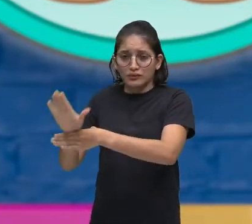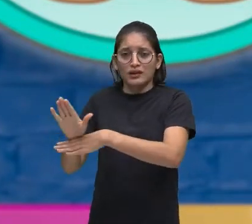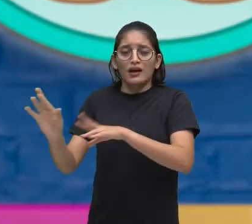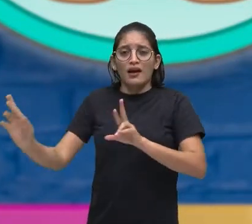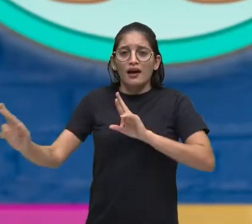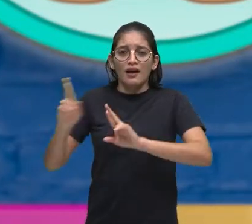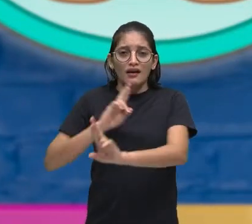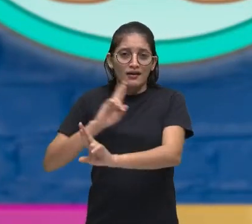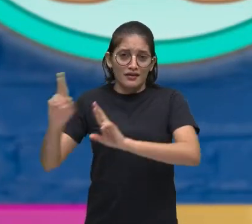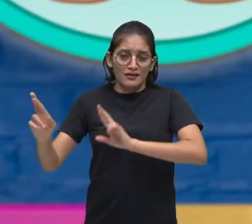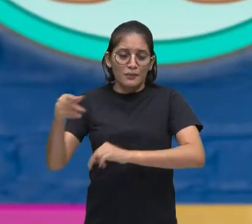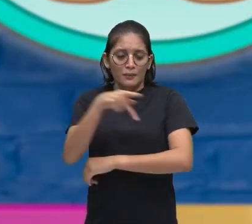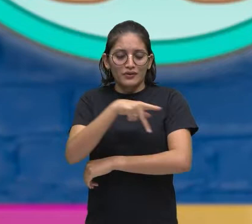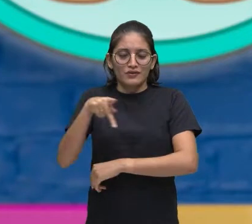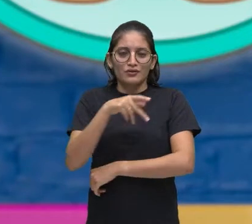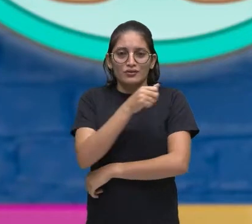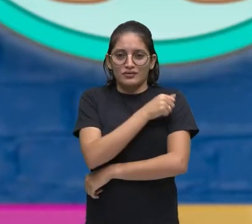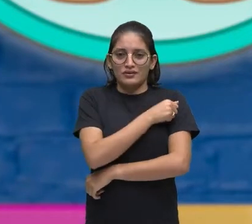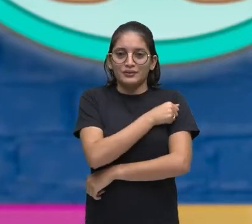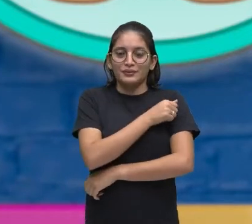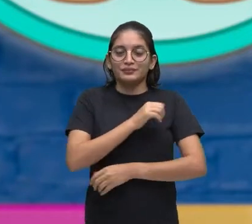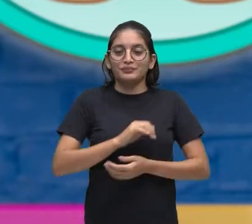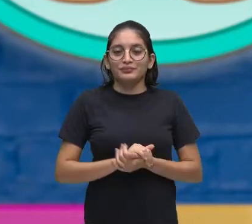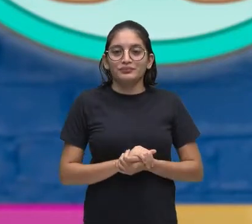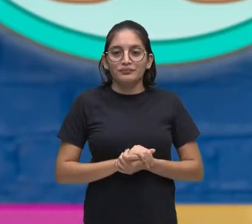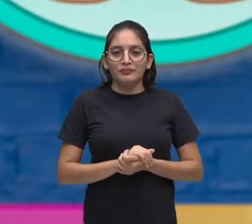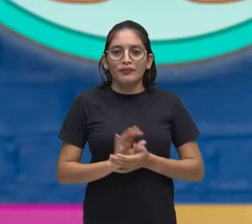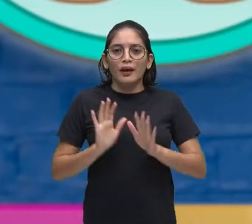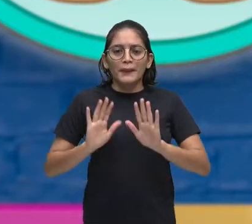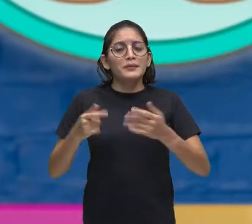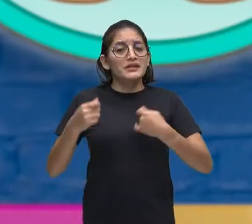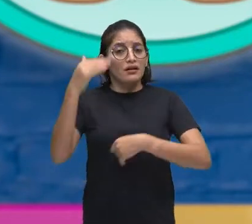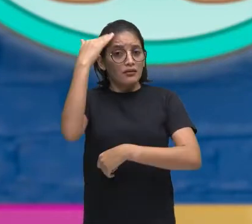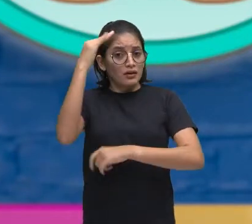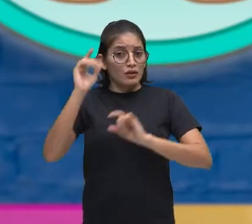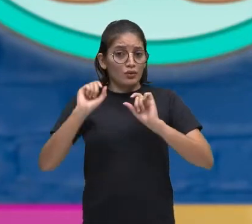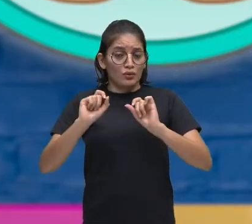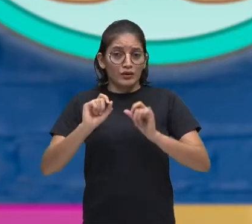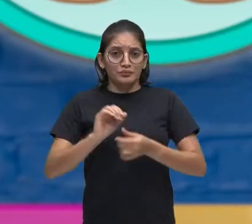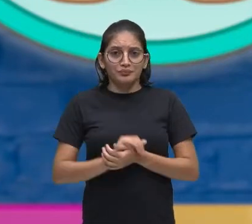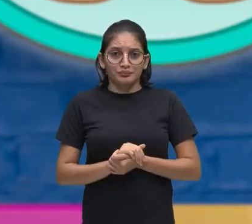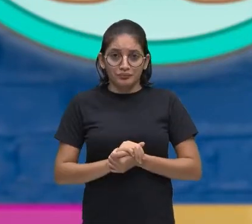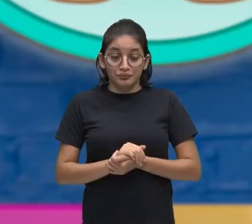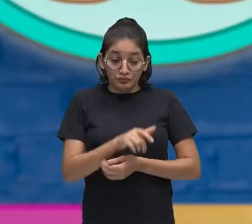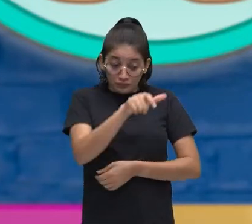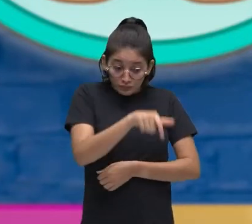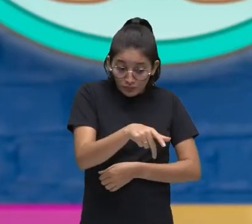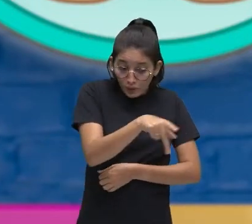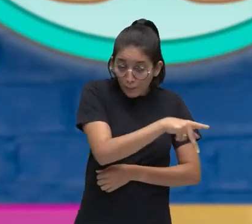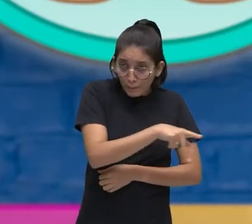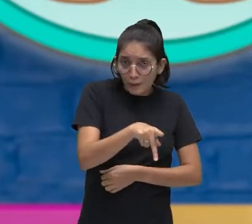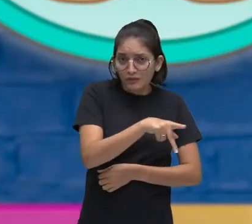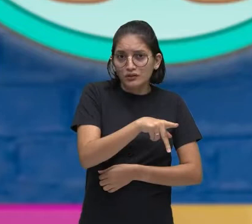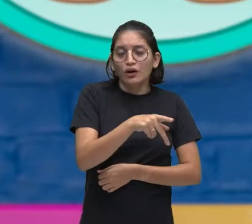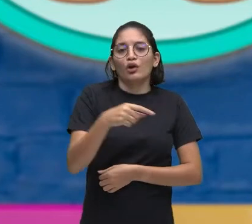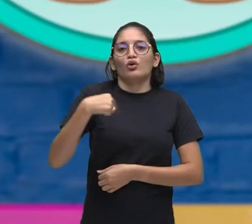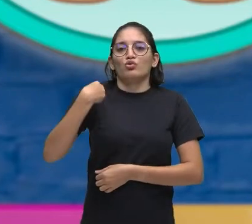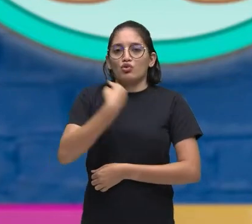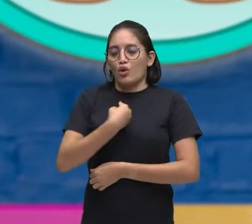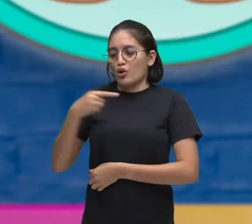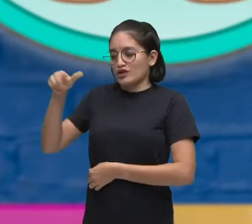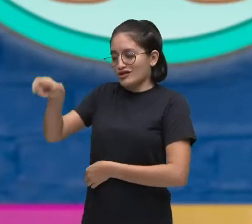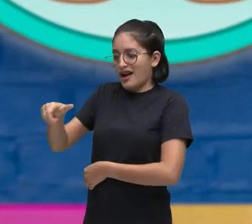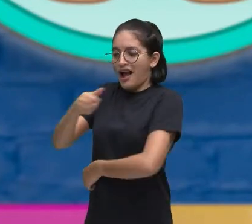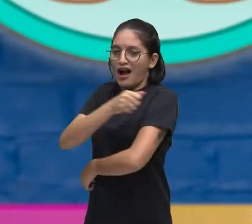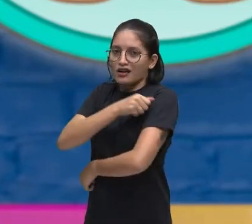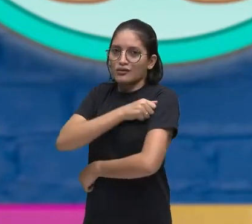entre professor e aluno. Mas nós devemos entender que assim como o professor, nós, aluno,